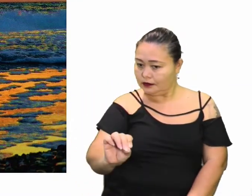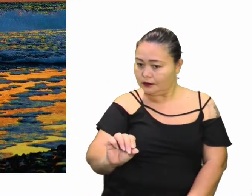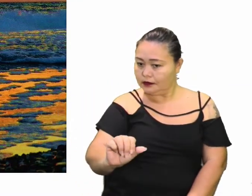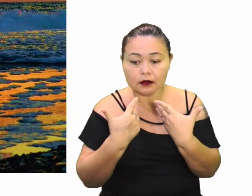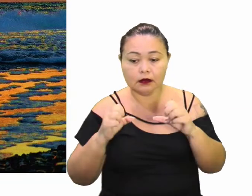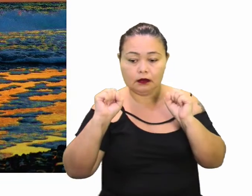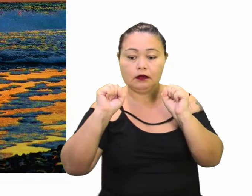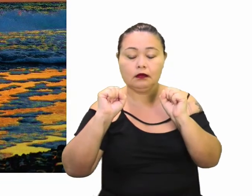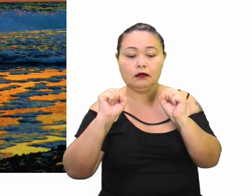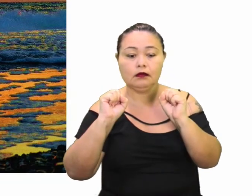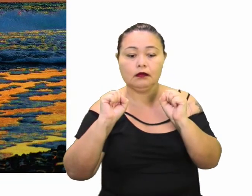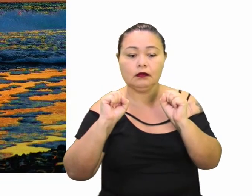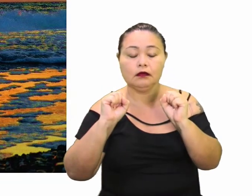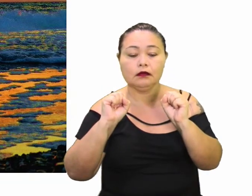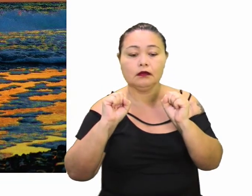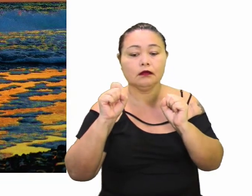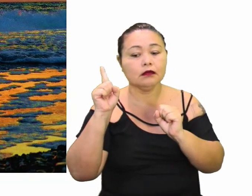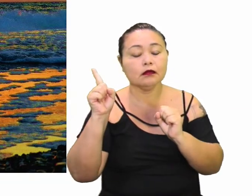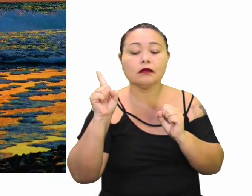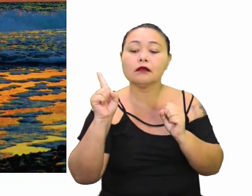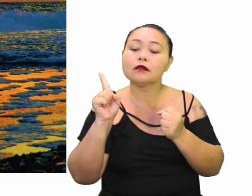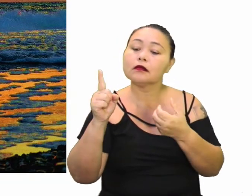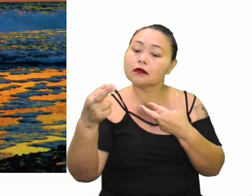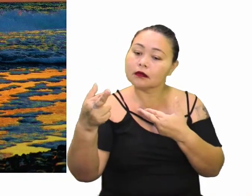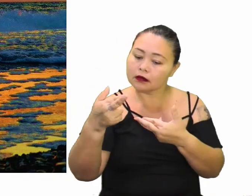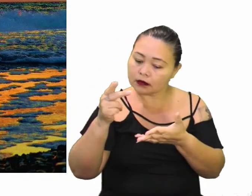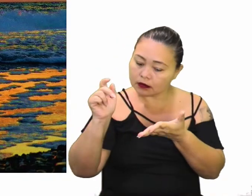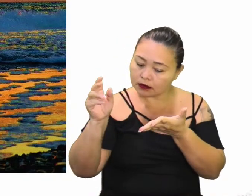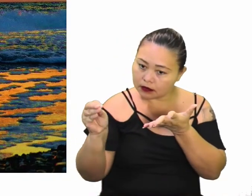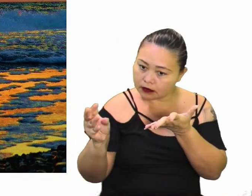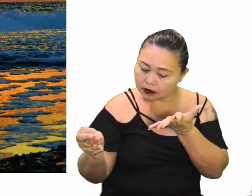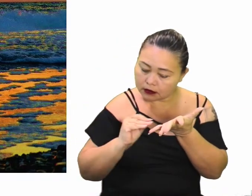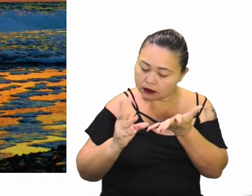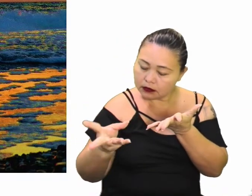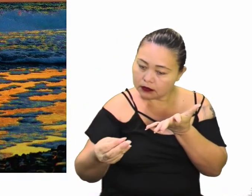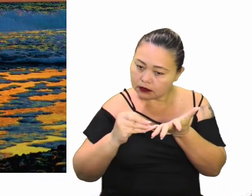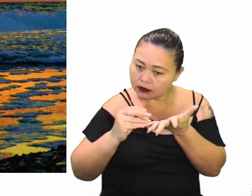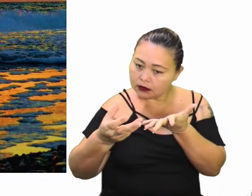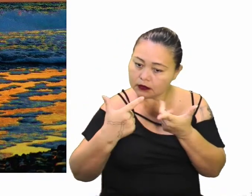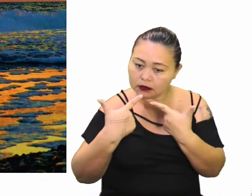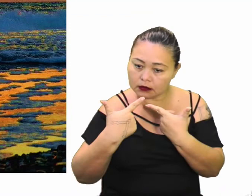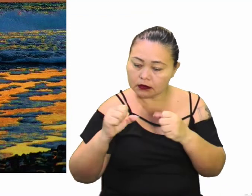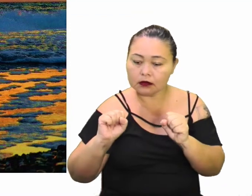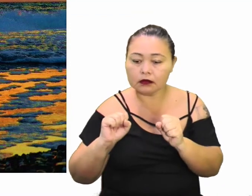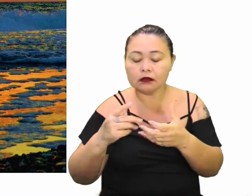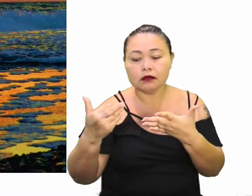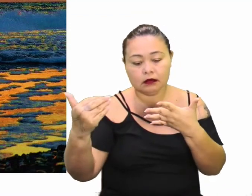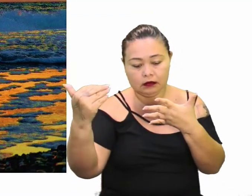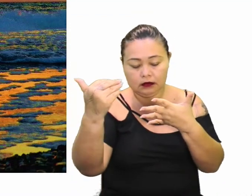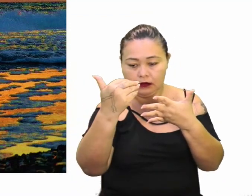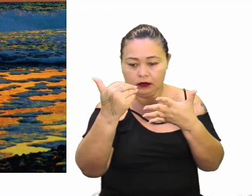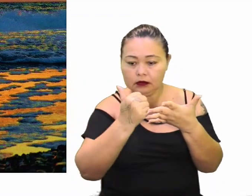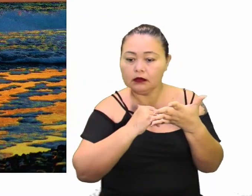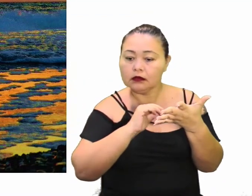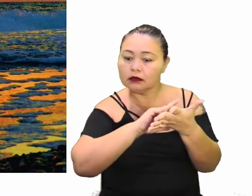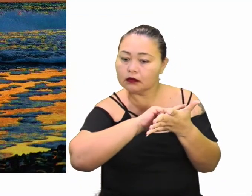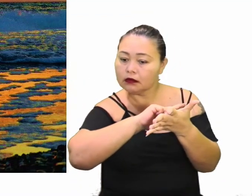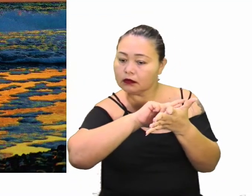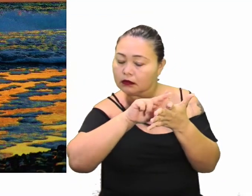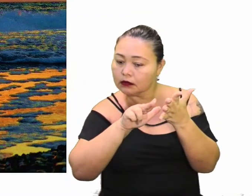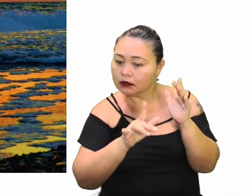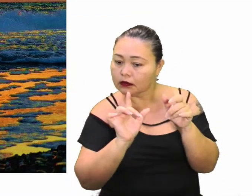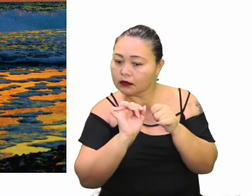Lembrando lá da primeira imagem, ali É uma linguagem verbal